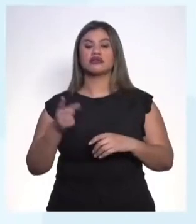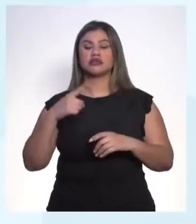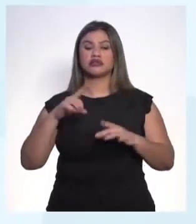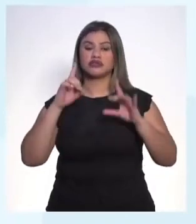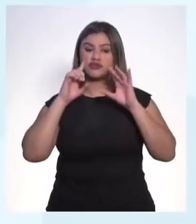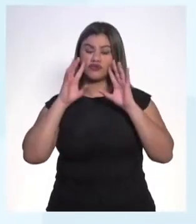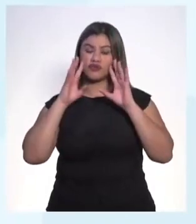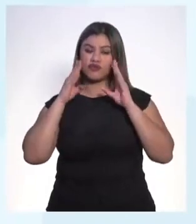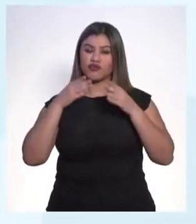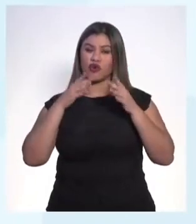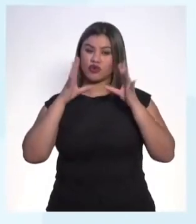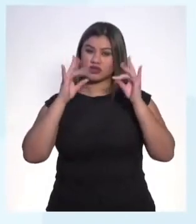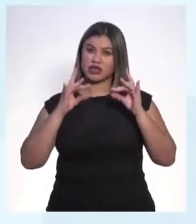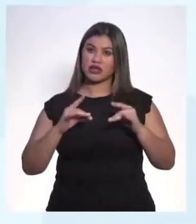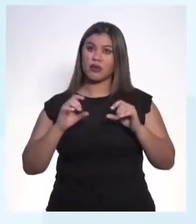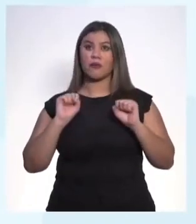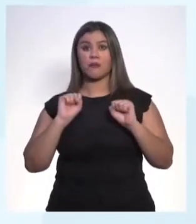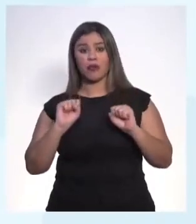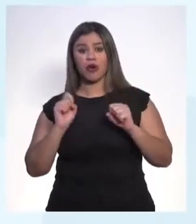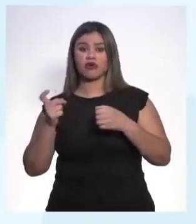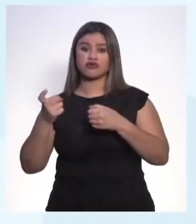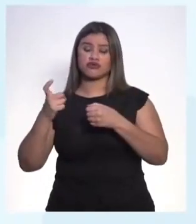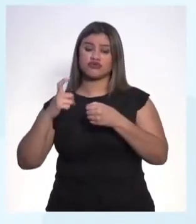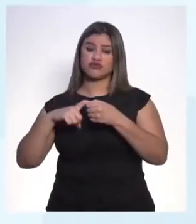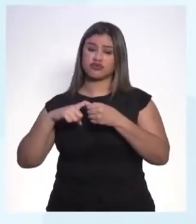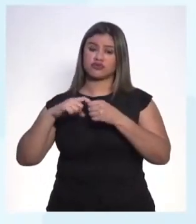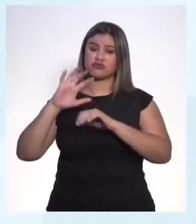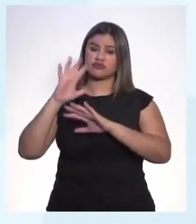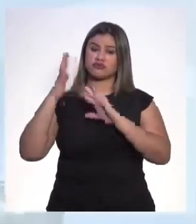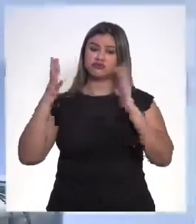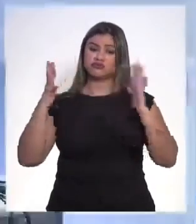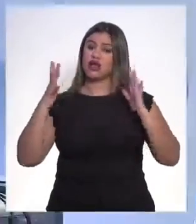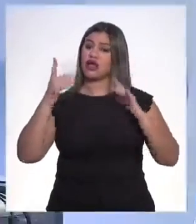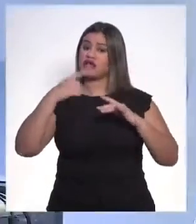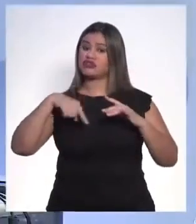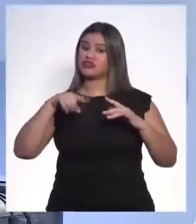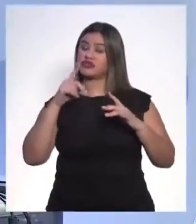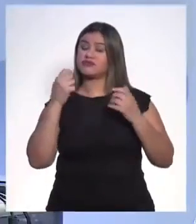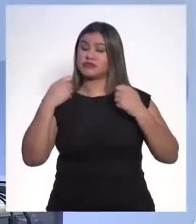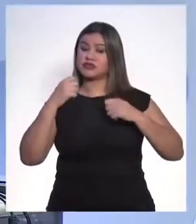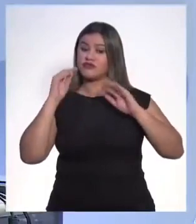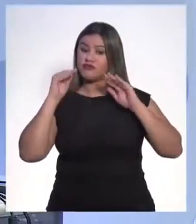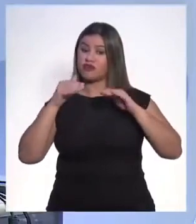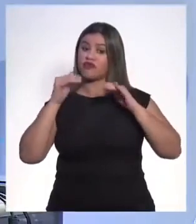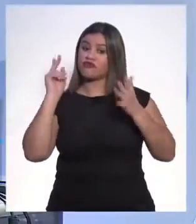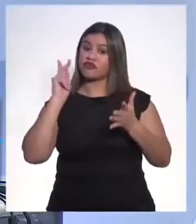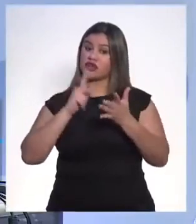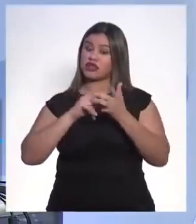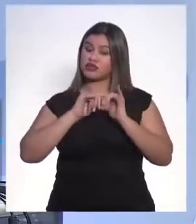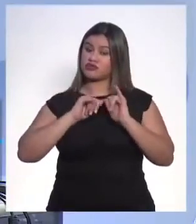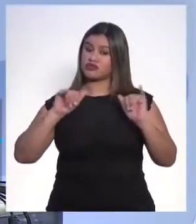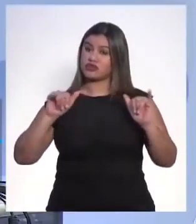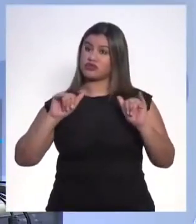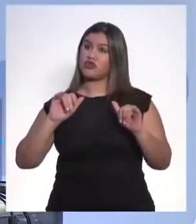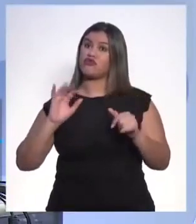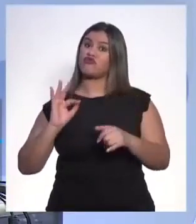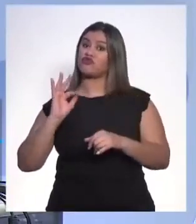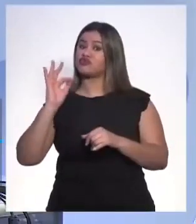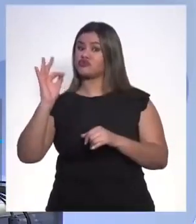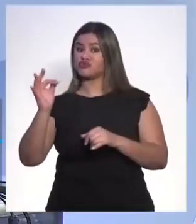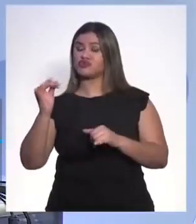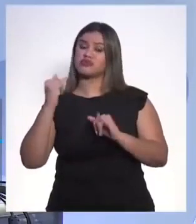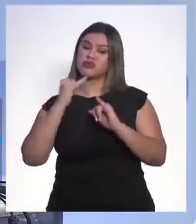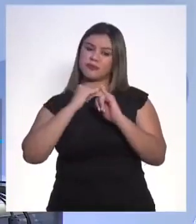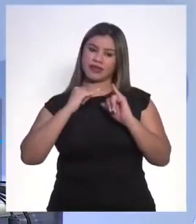atentar pela data agora, talvez elas já tenham sido soltas, mas não é esse o objetivo. A gente vai se atentar para a notícia. Então, elas seriam soltas, então, em partes, porque